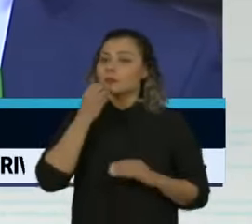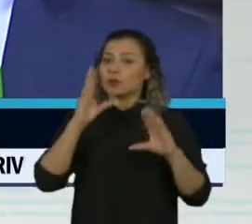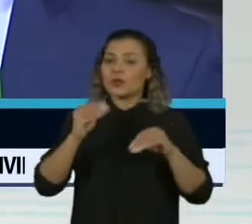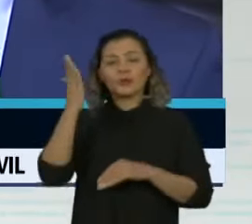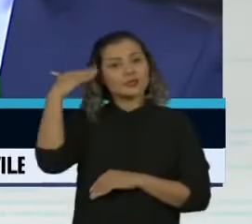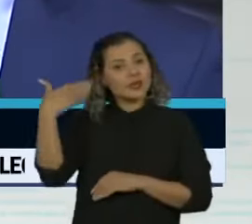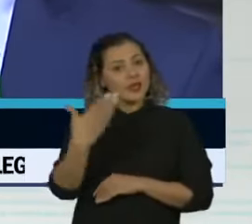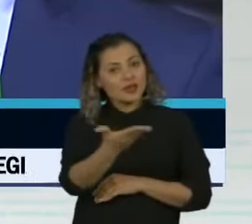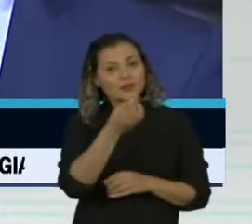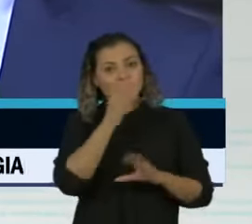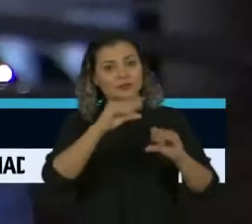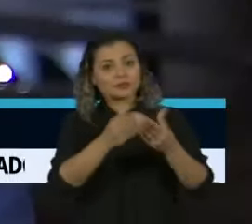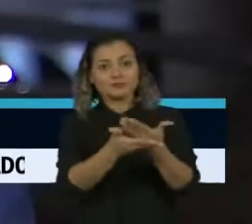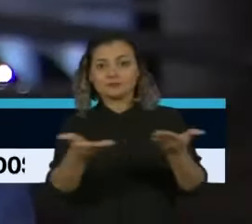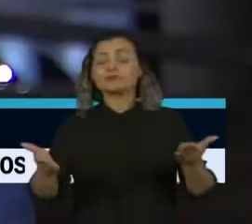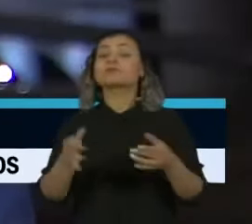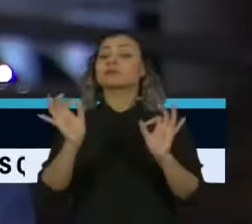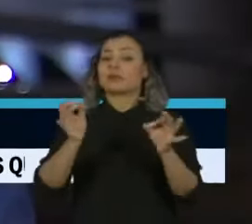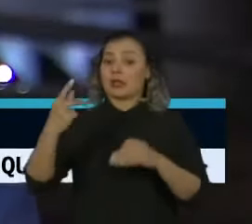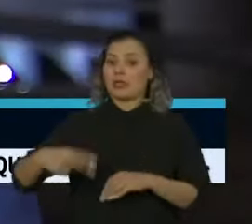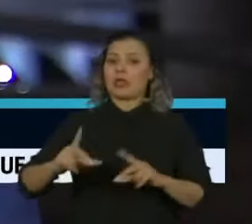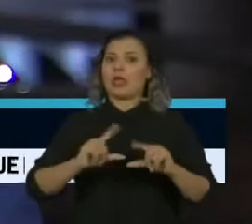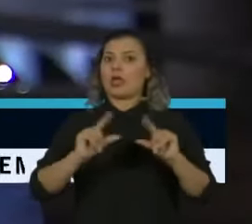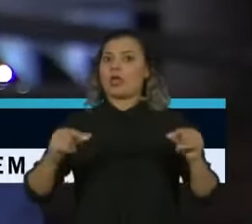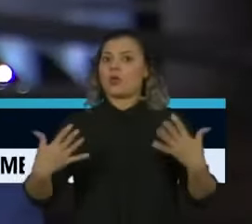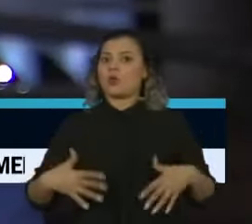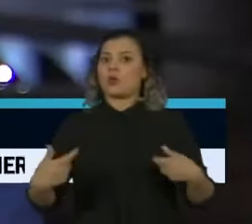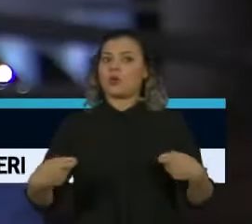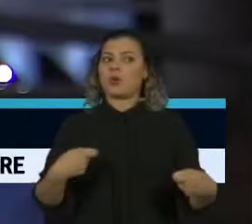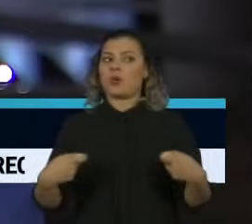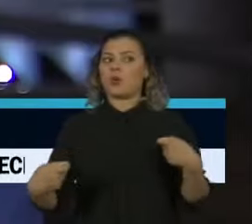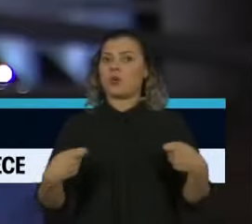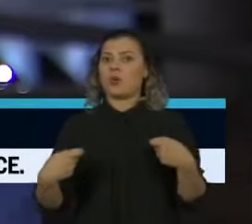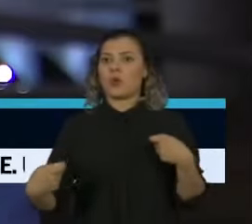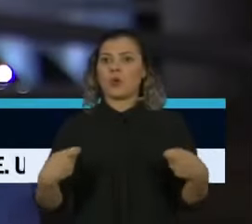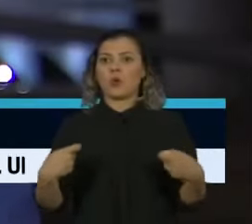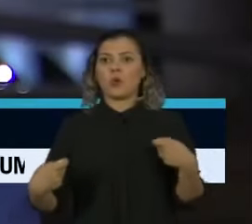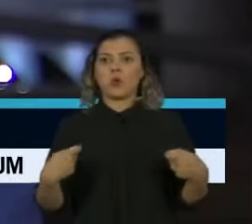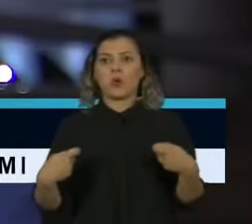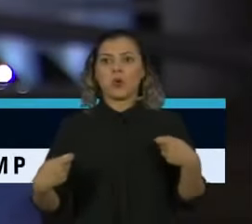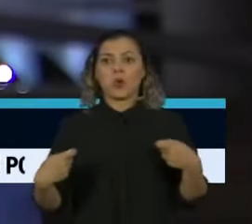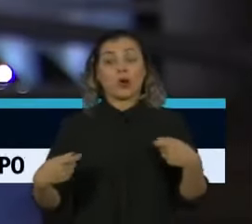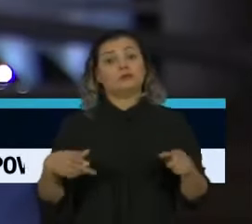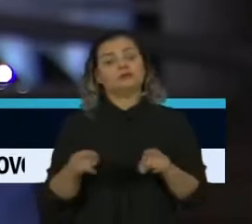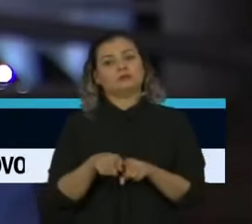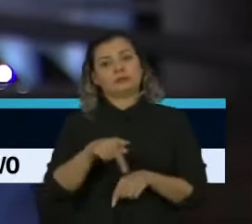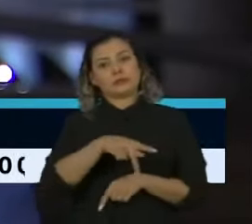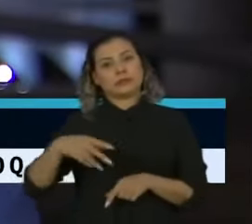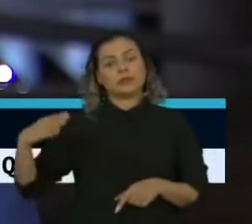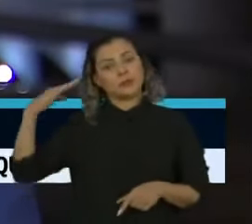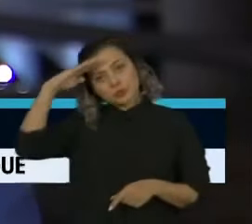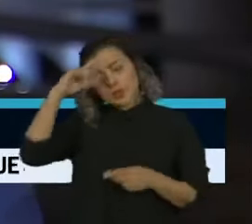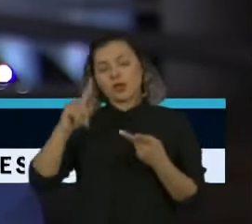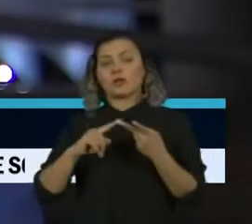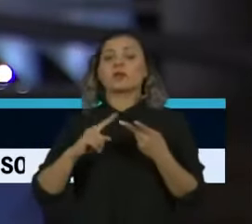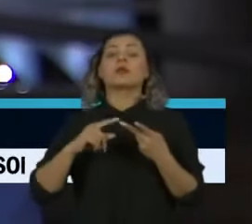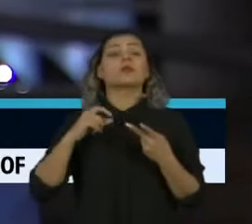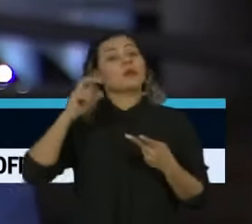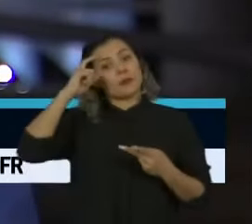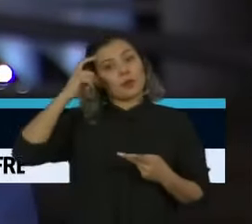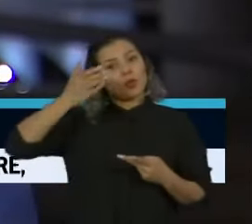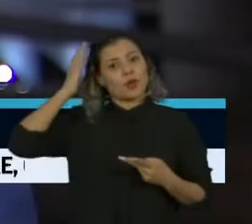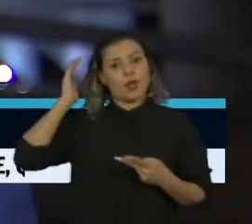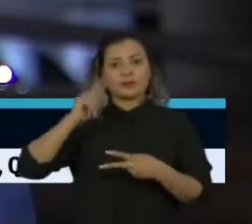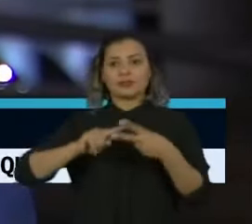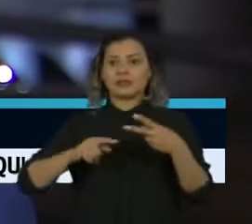Boa noite, Karen. Boa noite a todos. É isso mesmo. Aqui em Brasília, clima tenso entre Bolsonaro e o ministro da Economia, Paulo Guedes. O